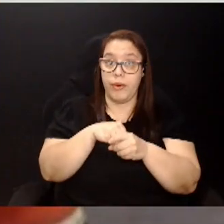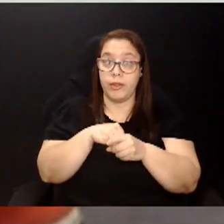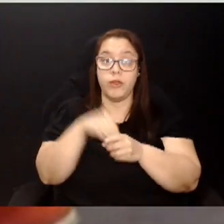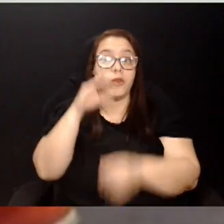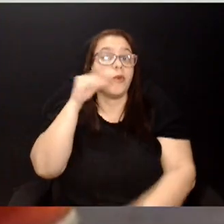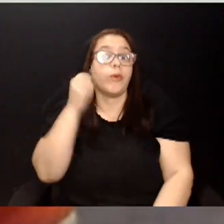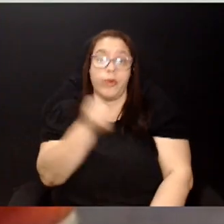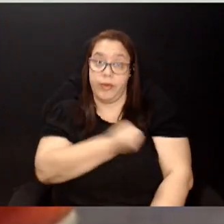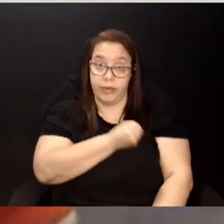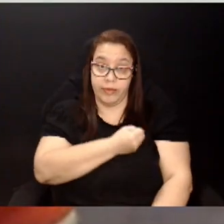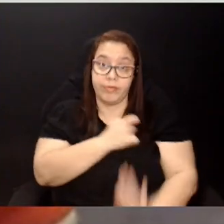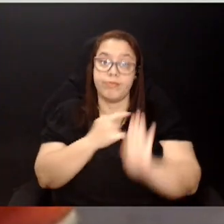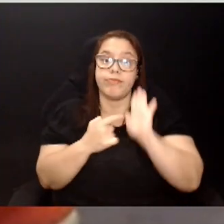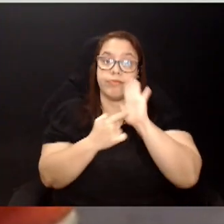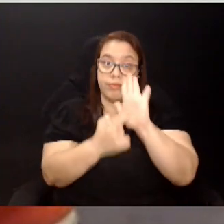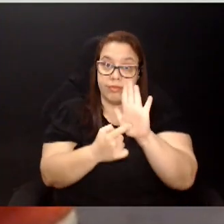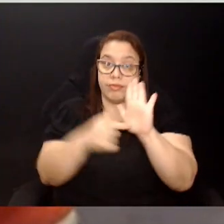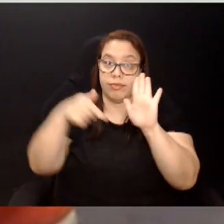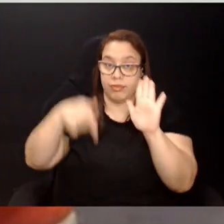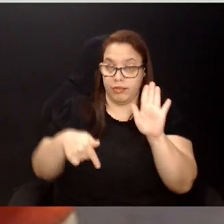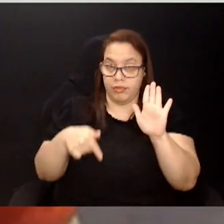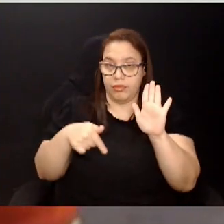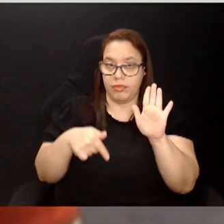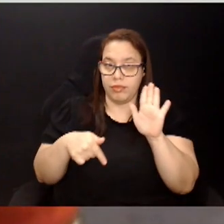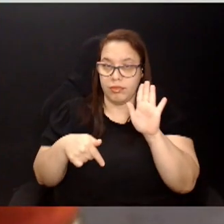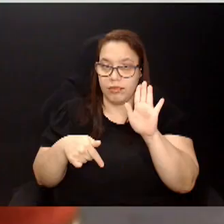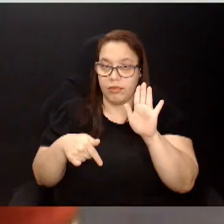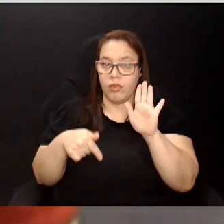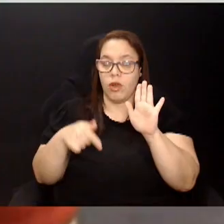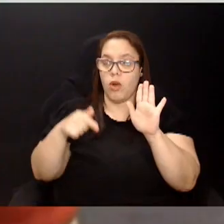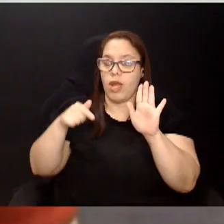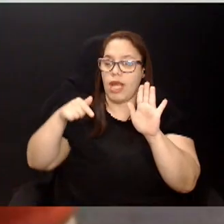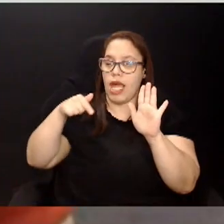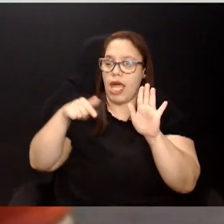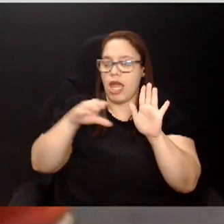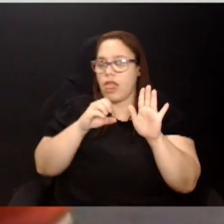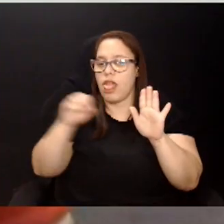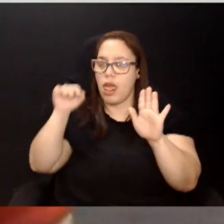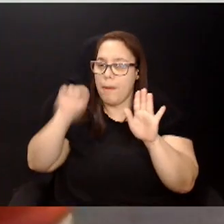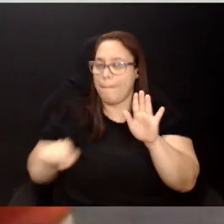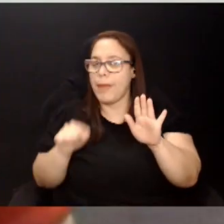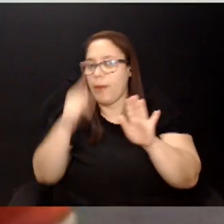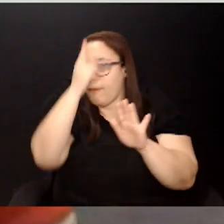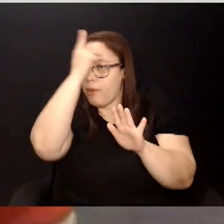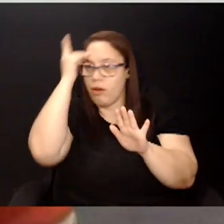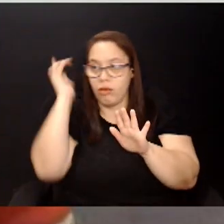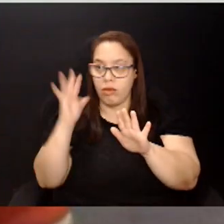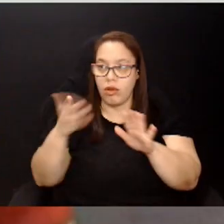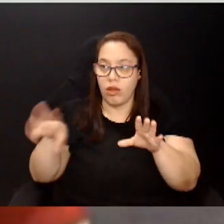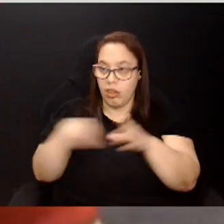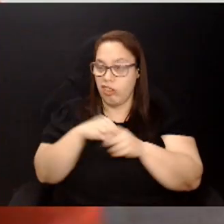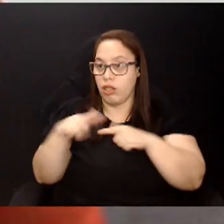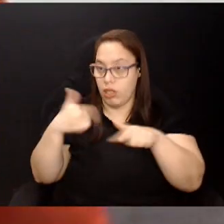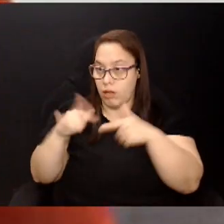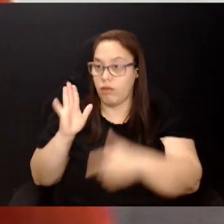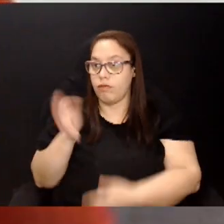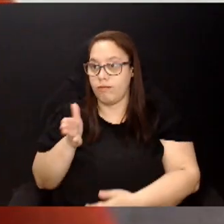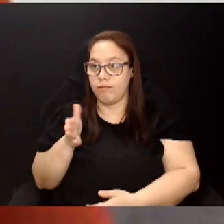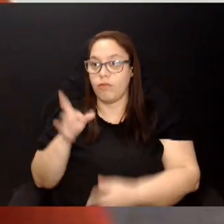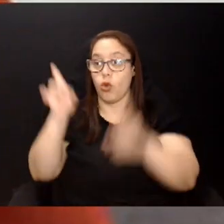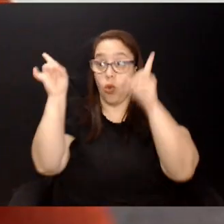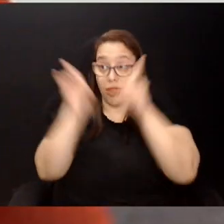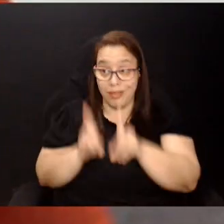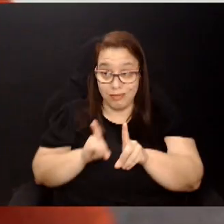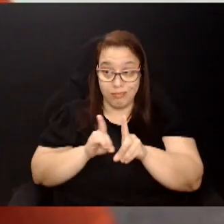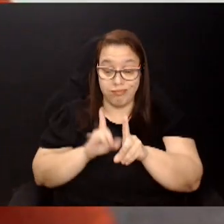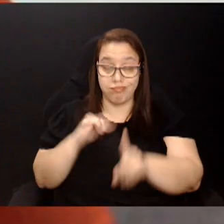você colocou, de 700.000 pessoas aproximadamente colocadas no mercado de trabalho com deficiência, a gente